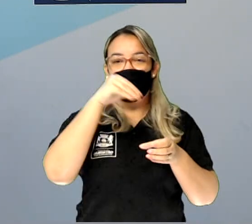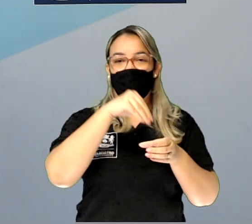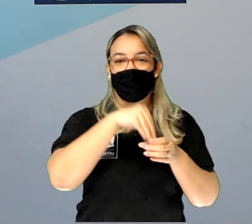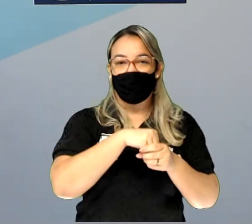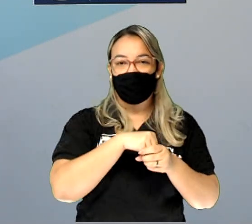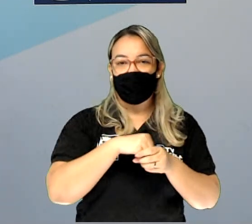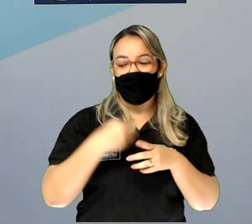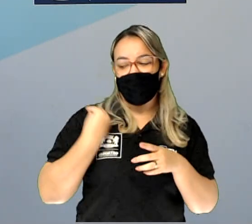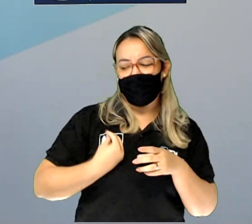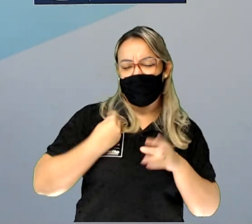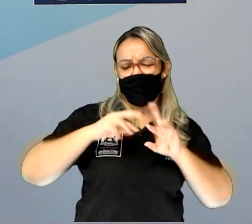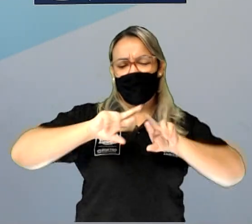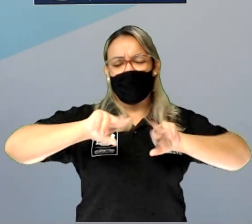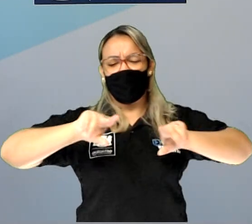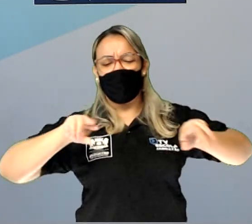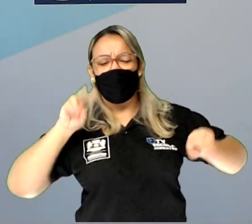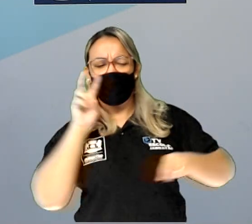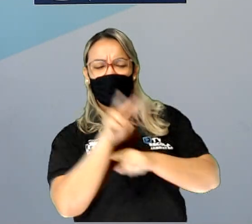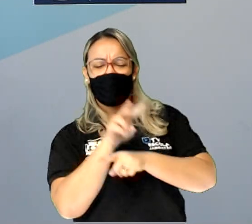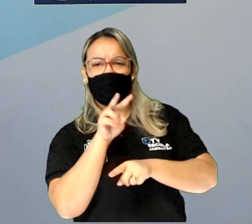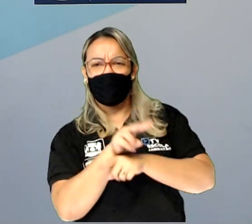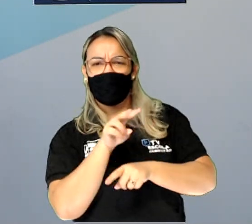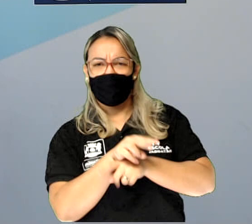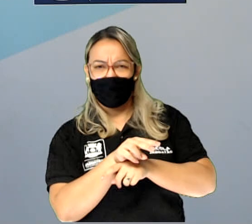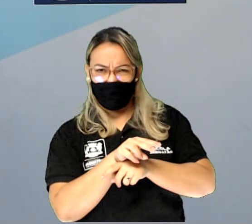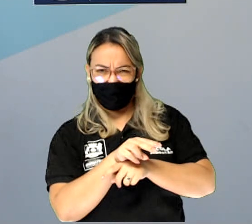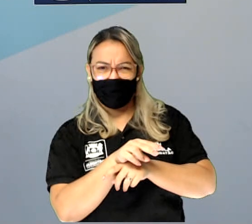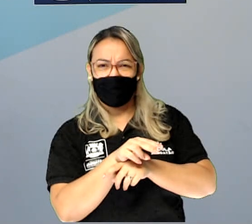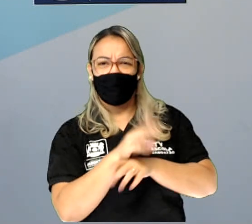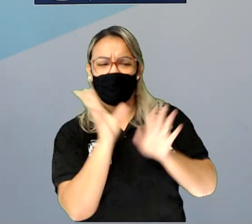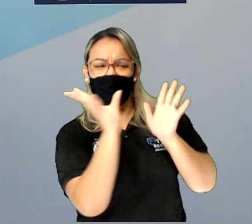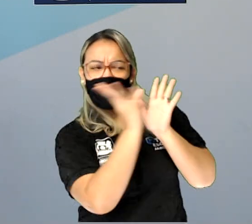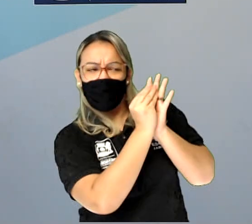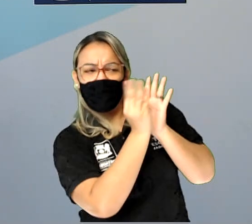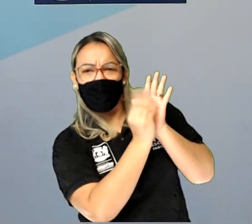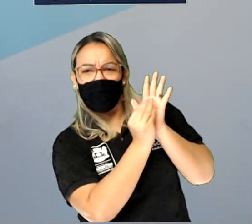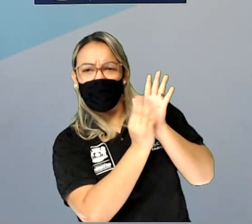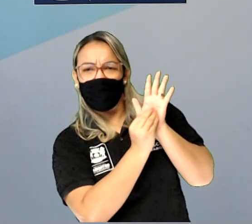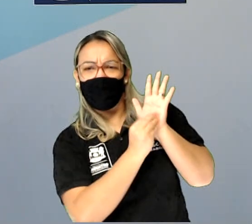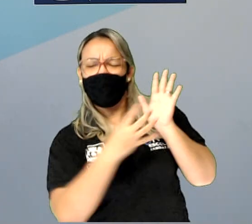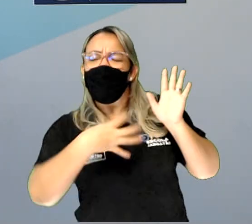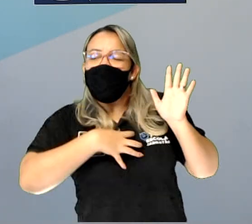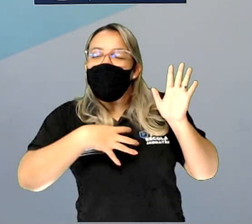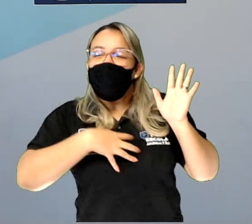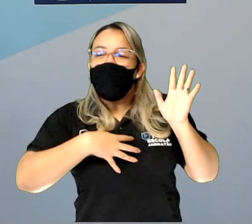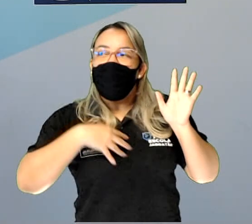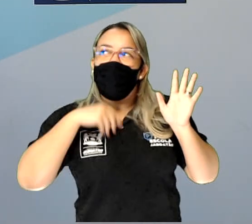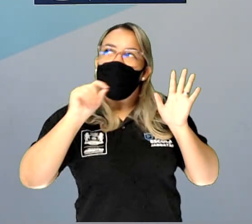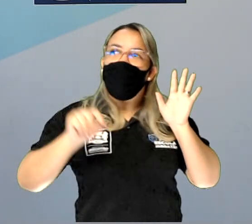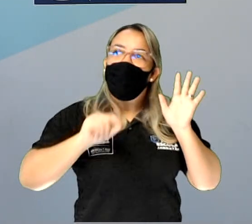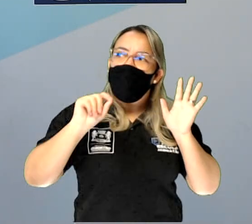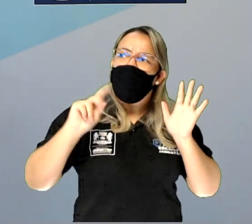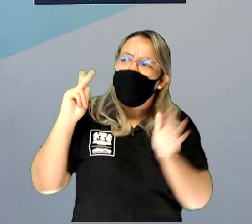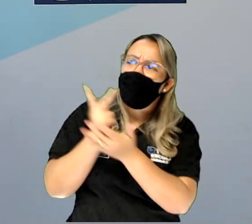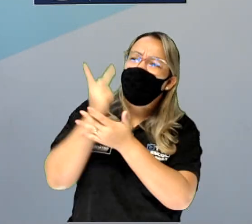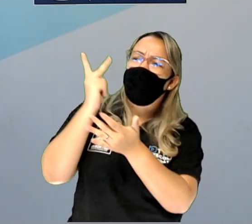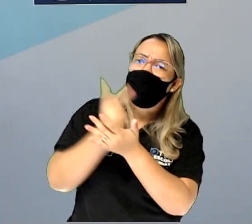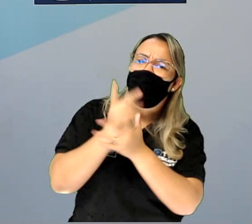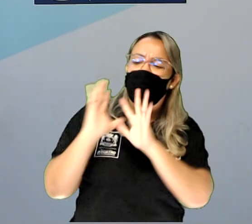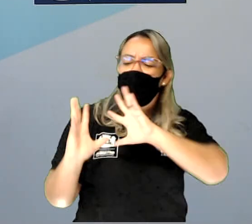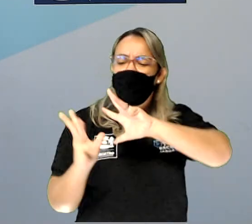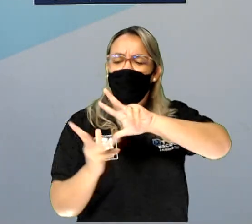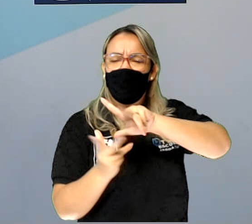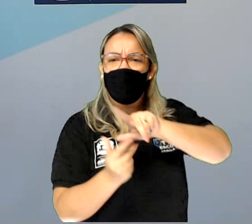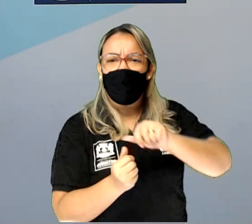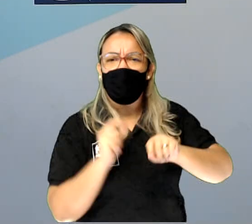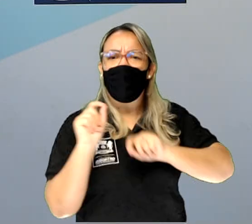dessa biodiversidade, dessa preservação. Coloca lá o que você sente, observa o que tem acontecido no mundo e